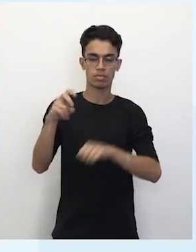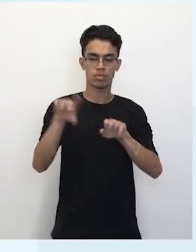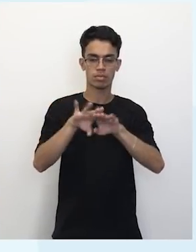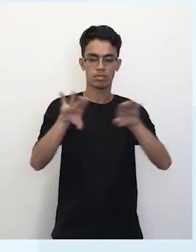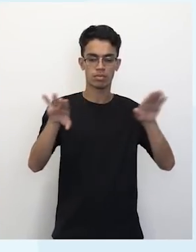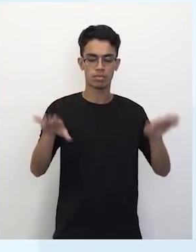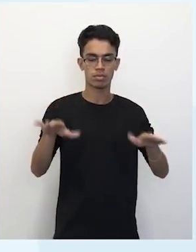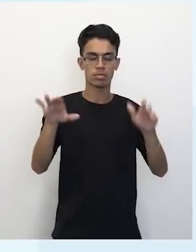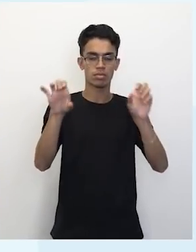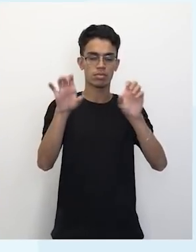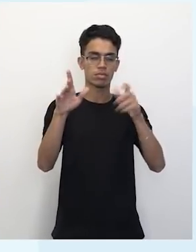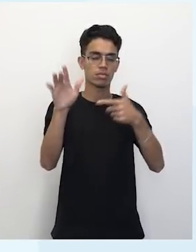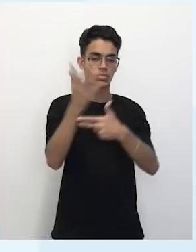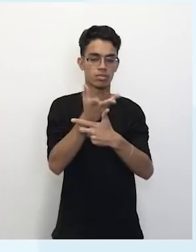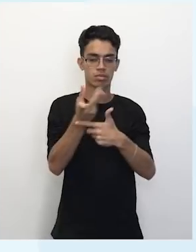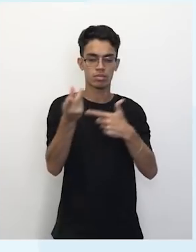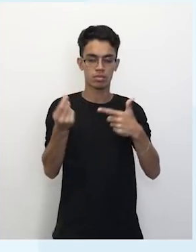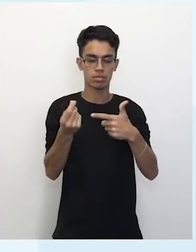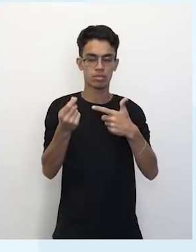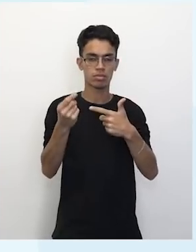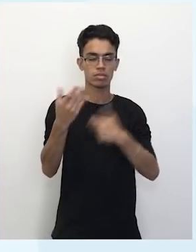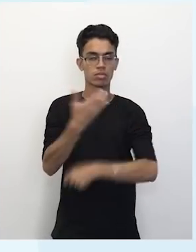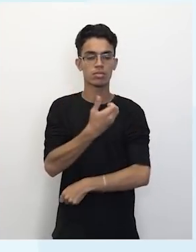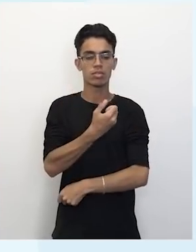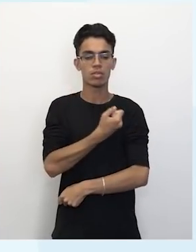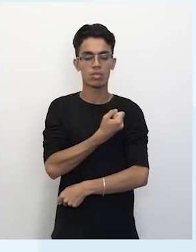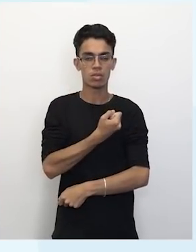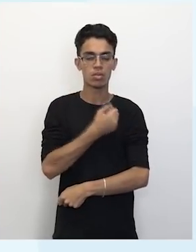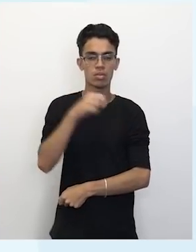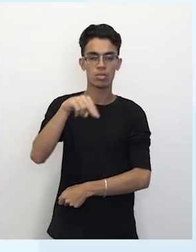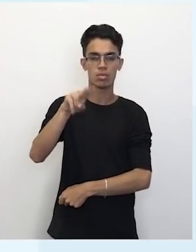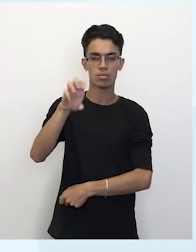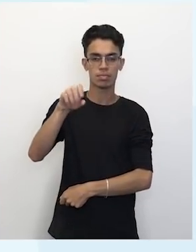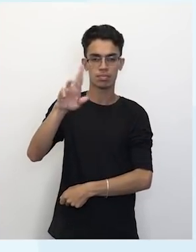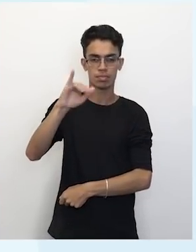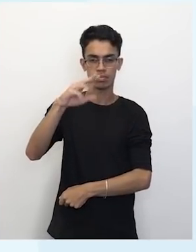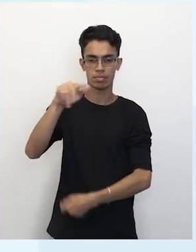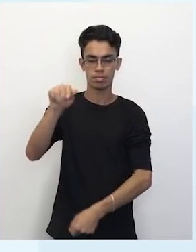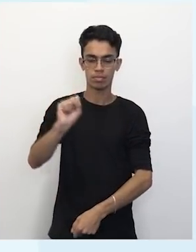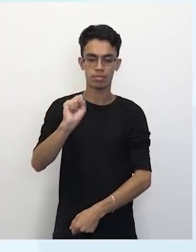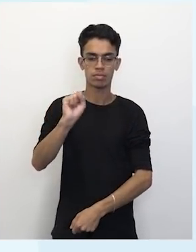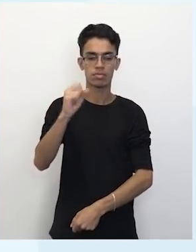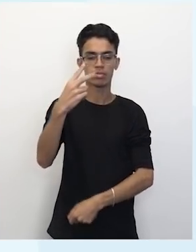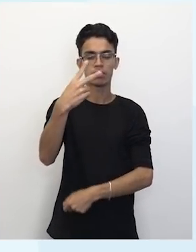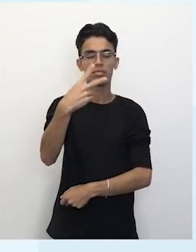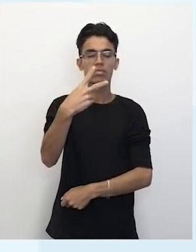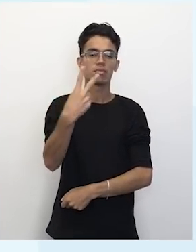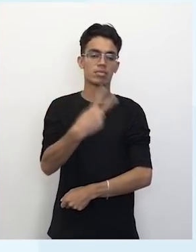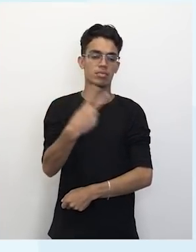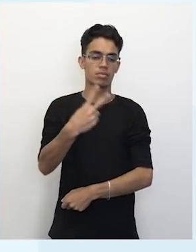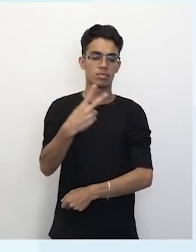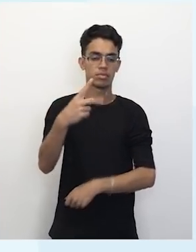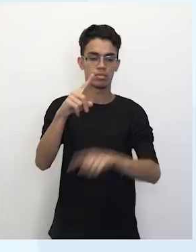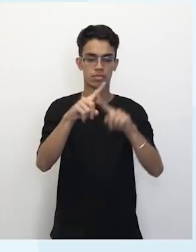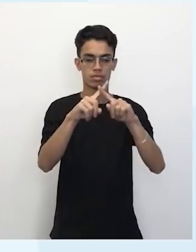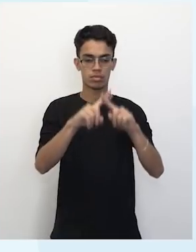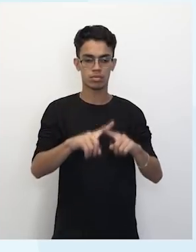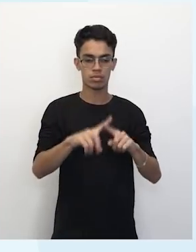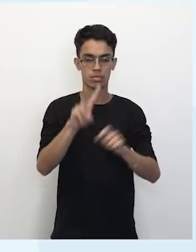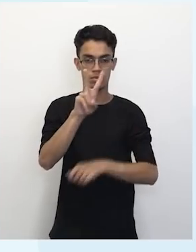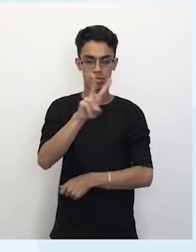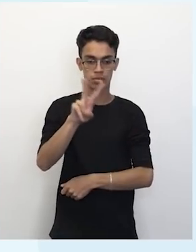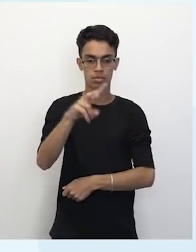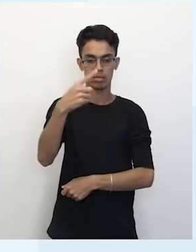as algébricas das numéricas, beleza? Então, olha lá, ó. Eu vou abaixar o 2V e vou abaixar o menos 5, porque eles